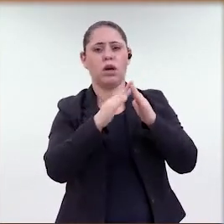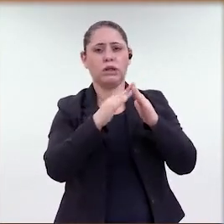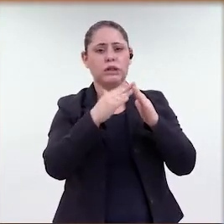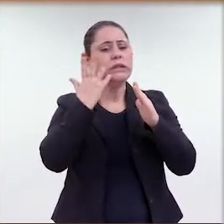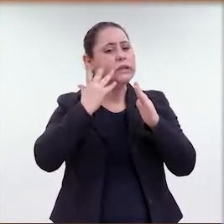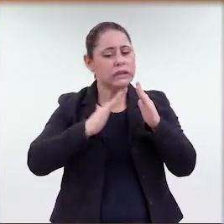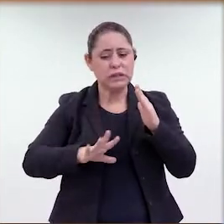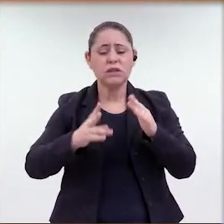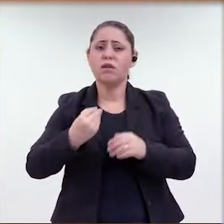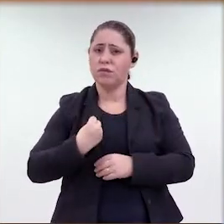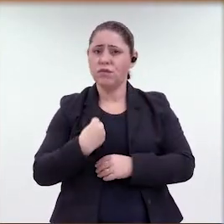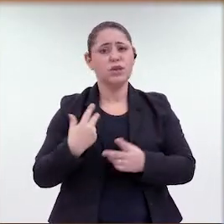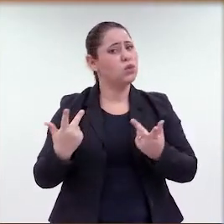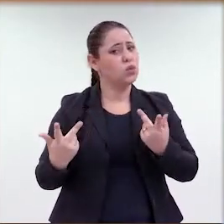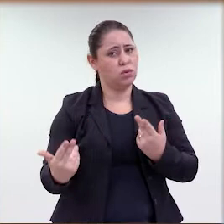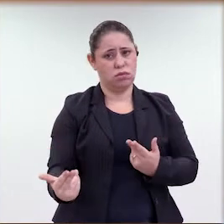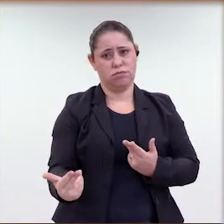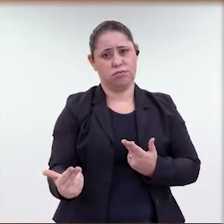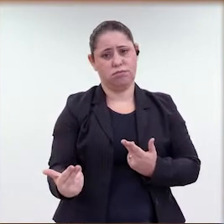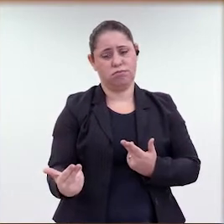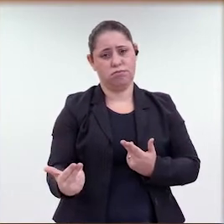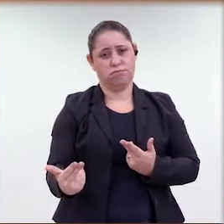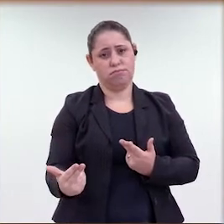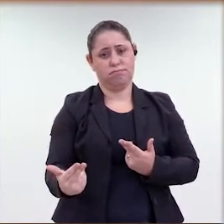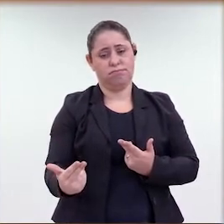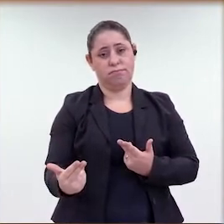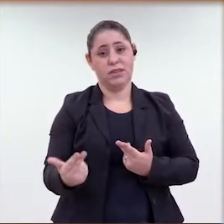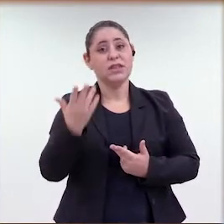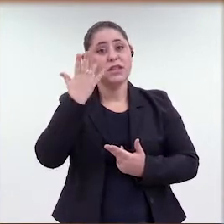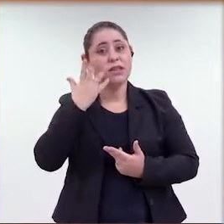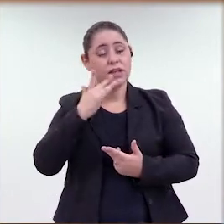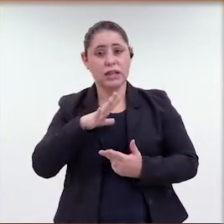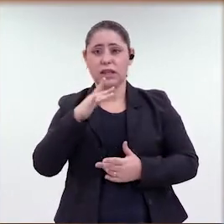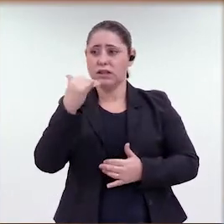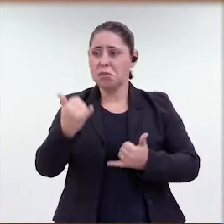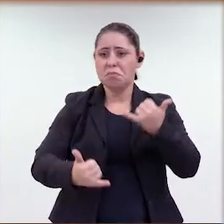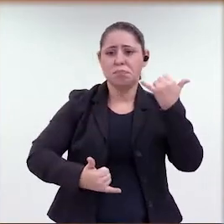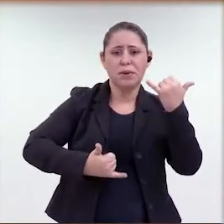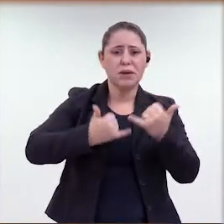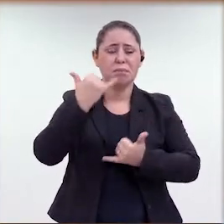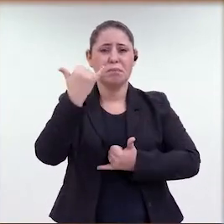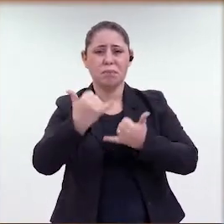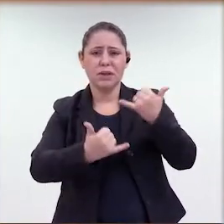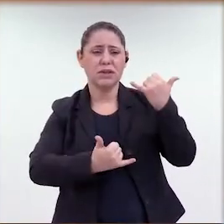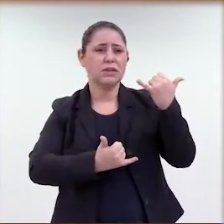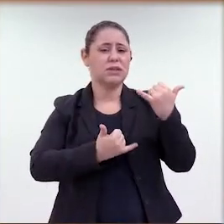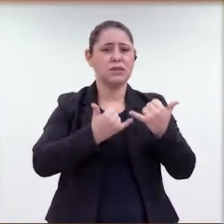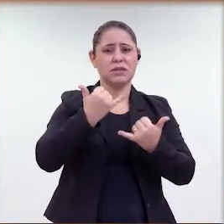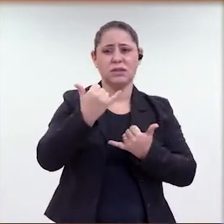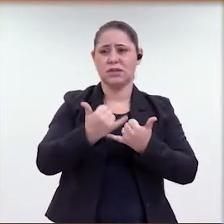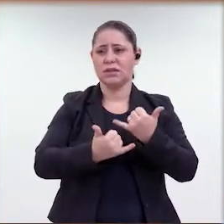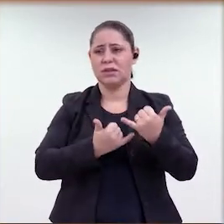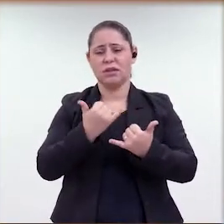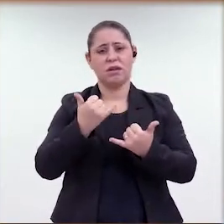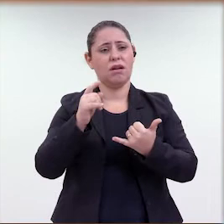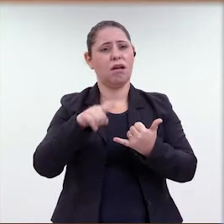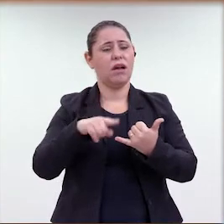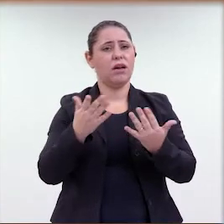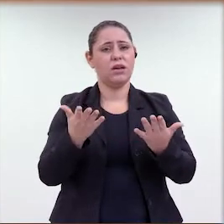pequeno, está vivendo isso aí. E a criançada briga. Eu acho que eles são os